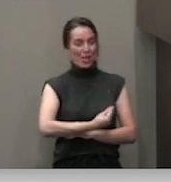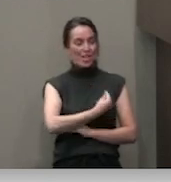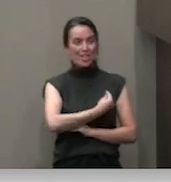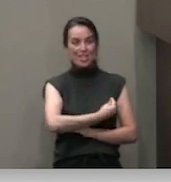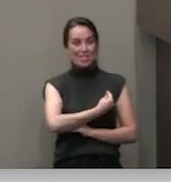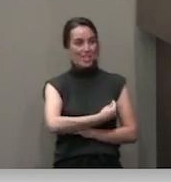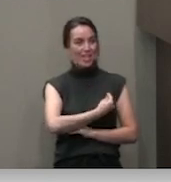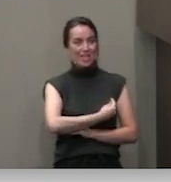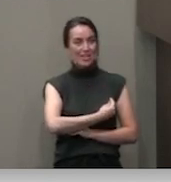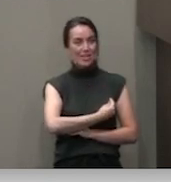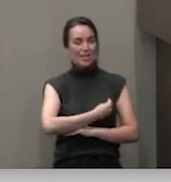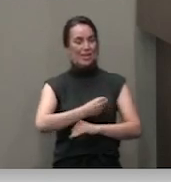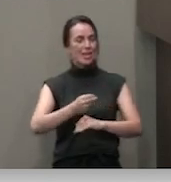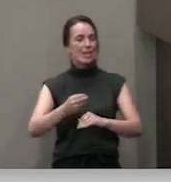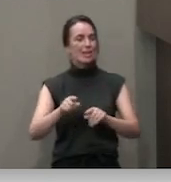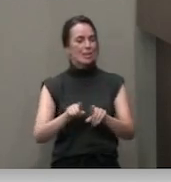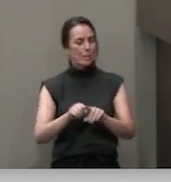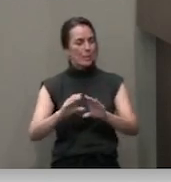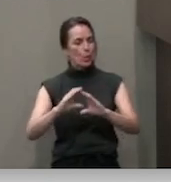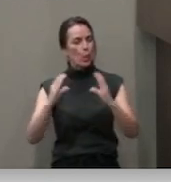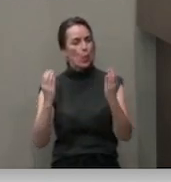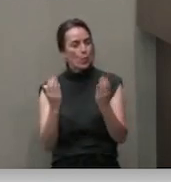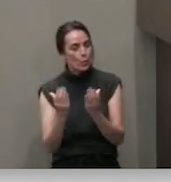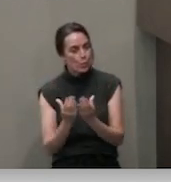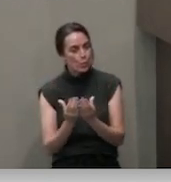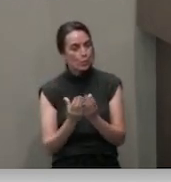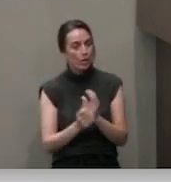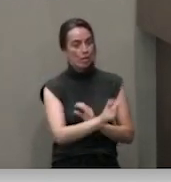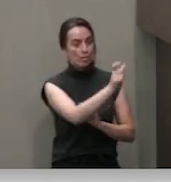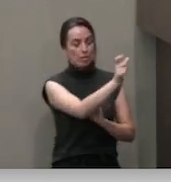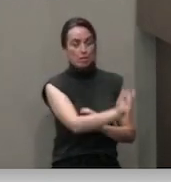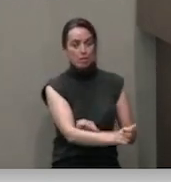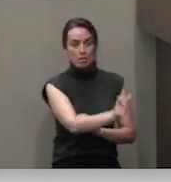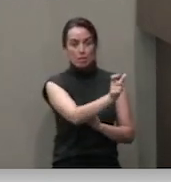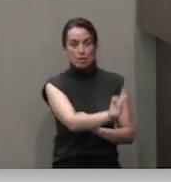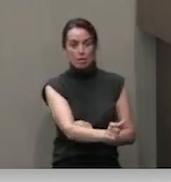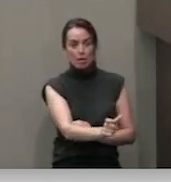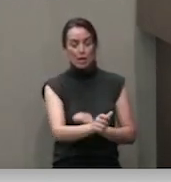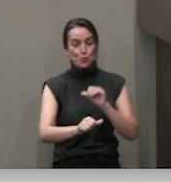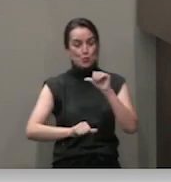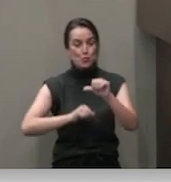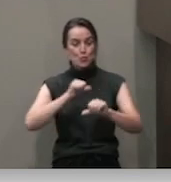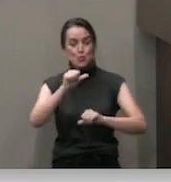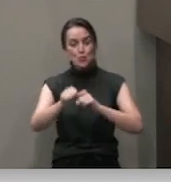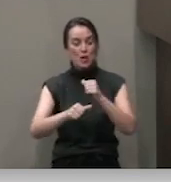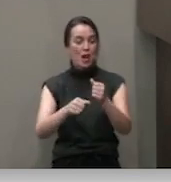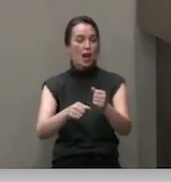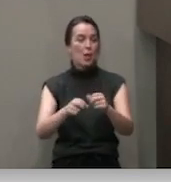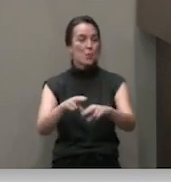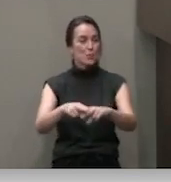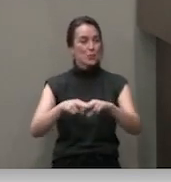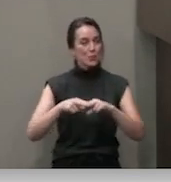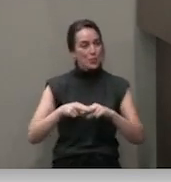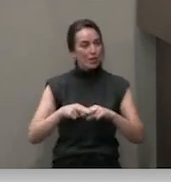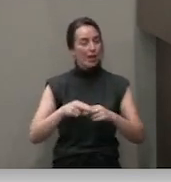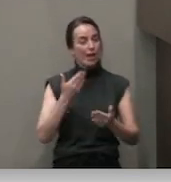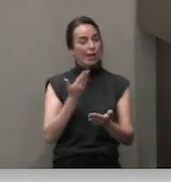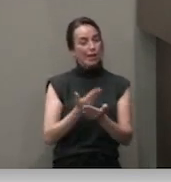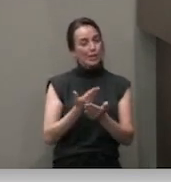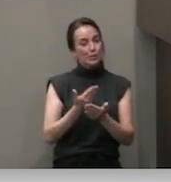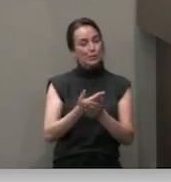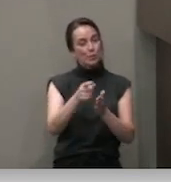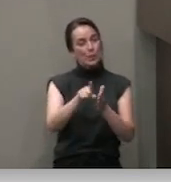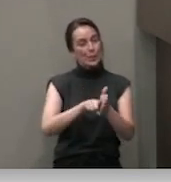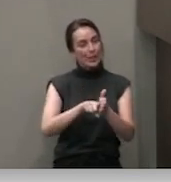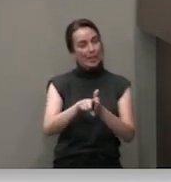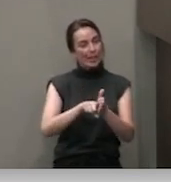pessoas mas de comunidades que Eles mudaram e melhoraram através do seu estudo através da sua pesquisa e através